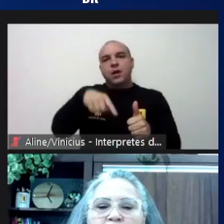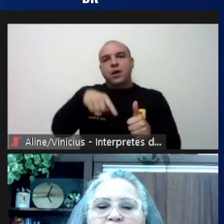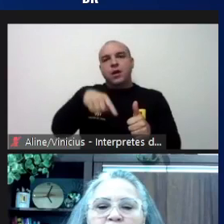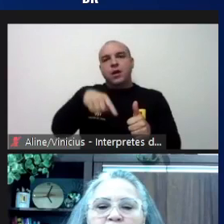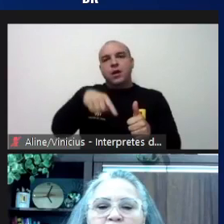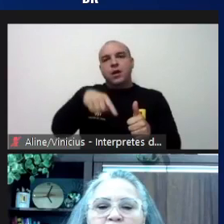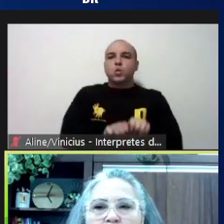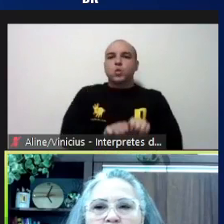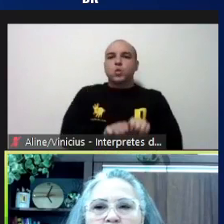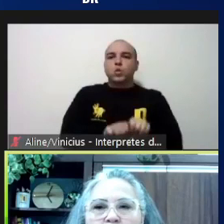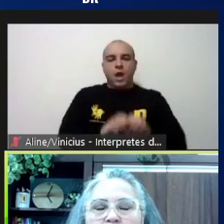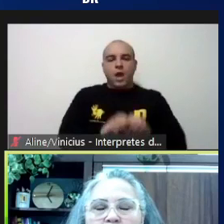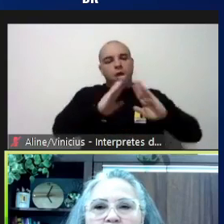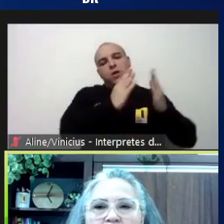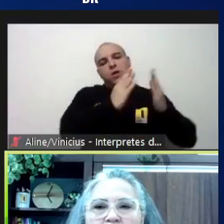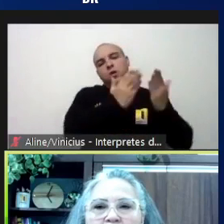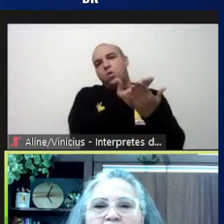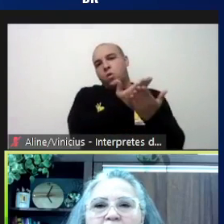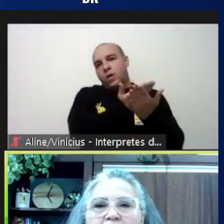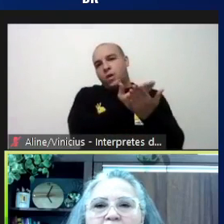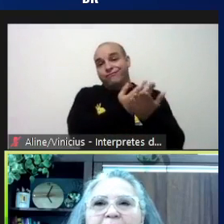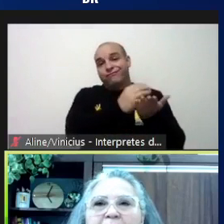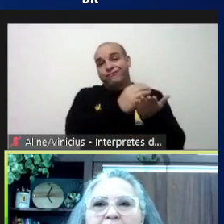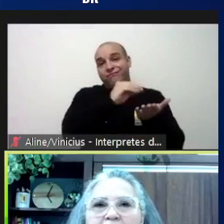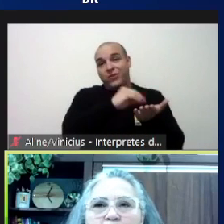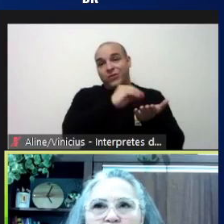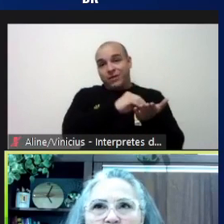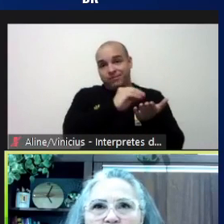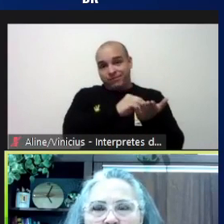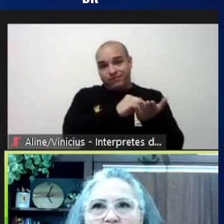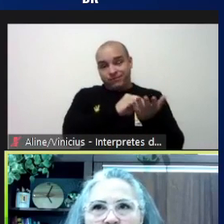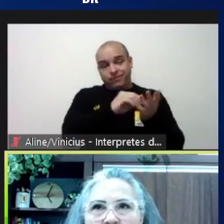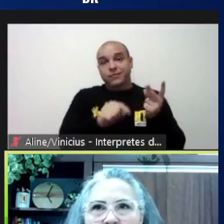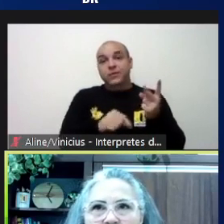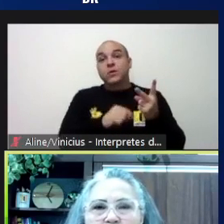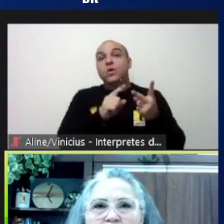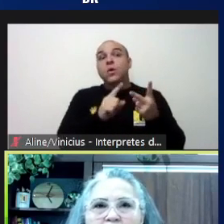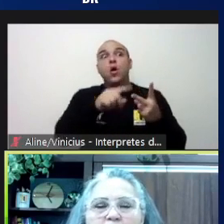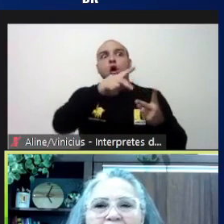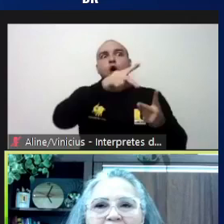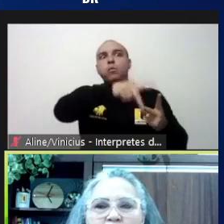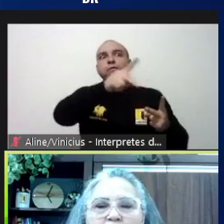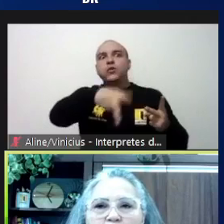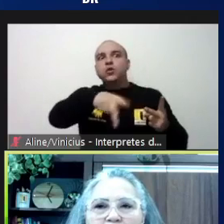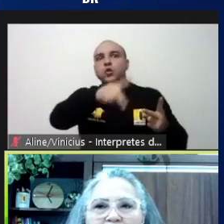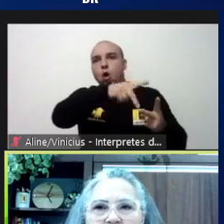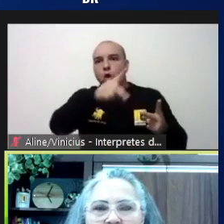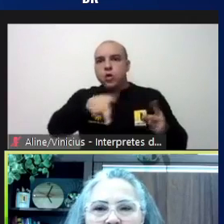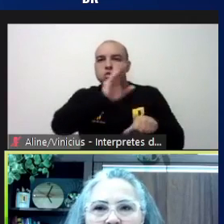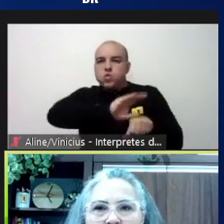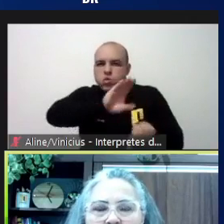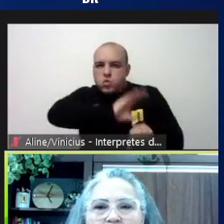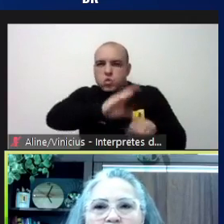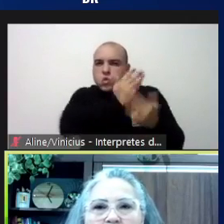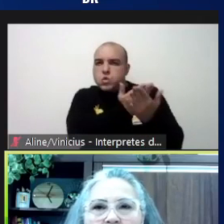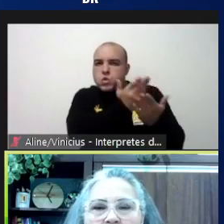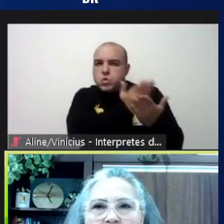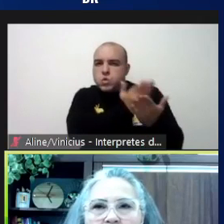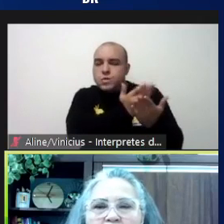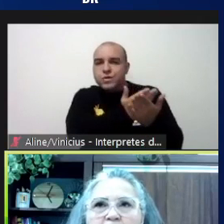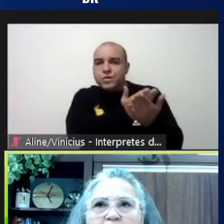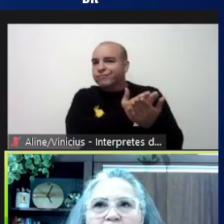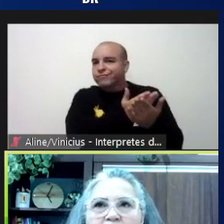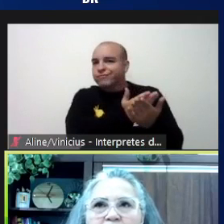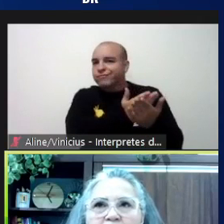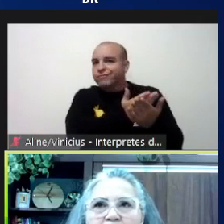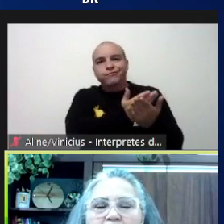Segundo ponto, a falta de capacitação dos nossos professores, porque educação inclusiva não é a